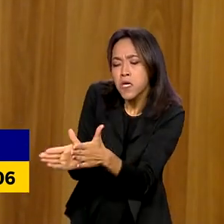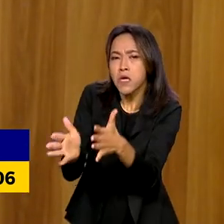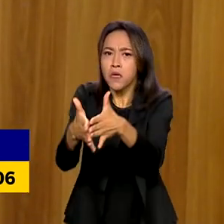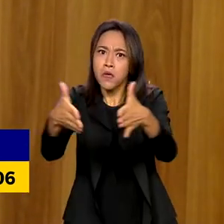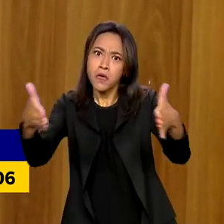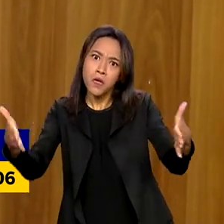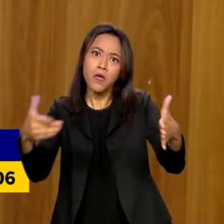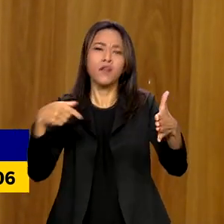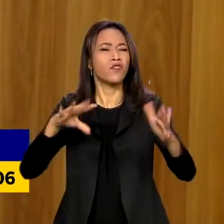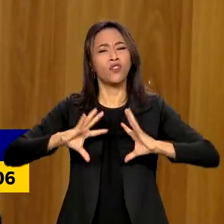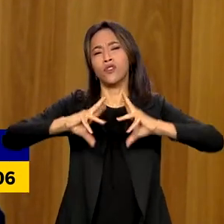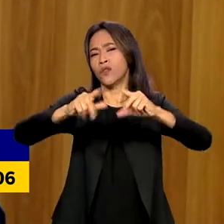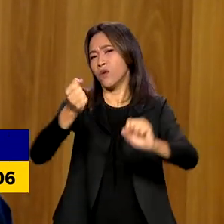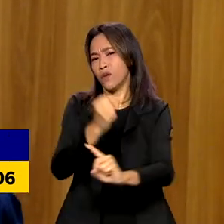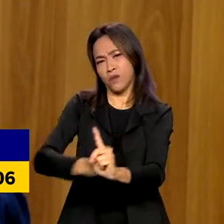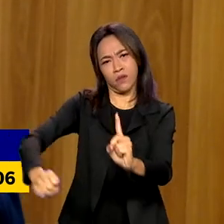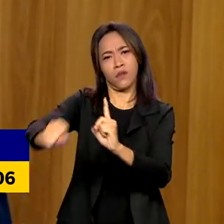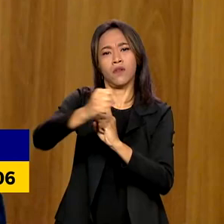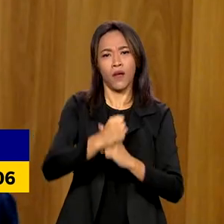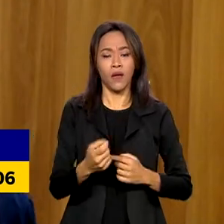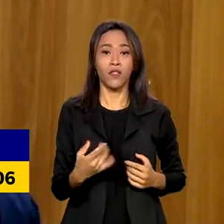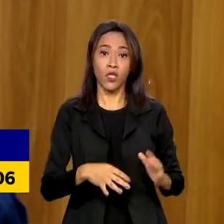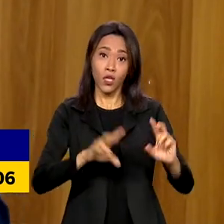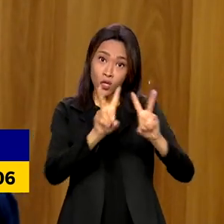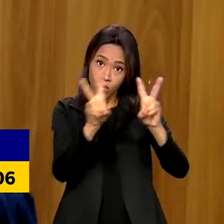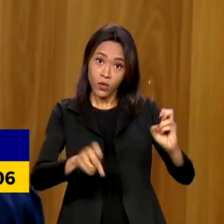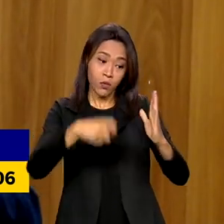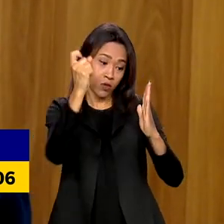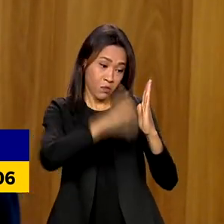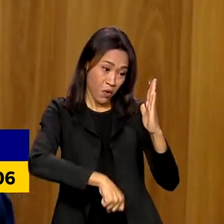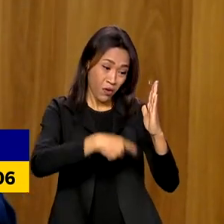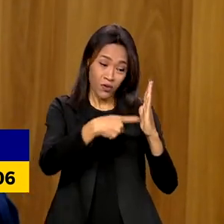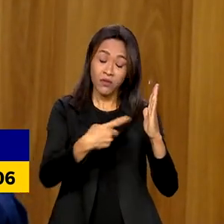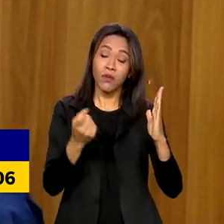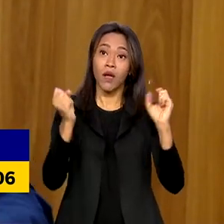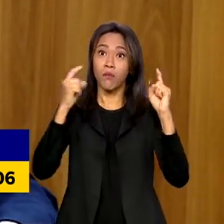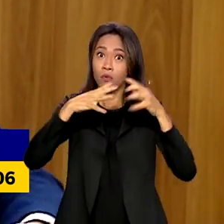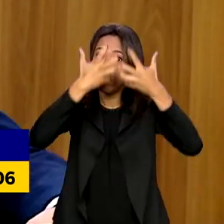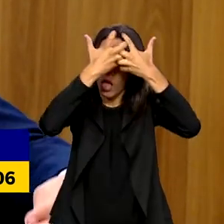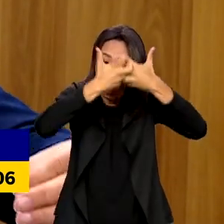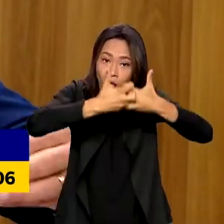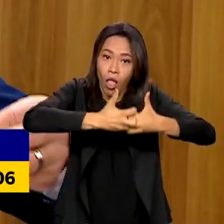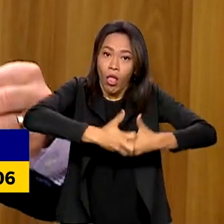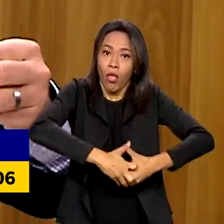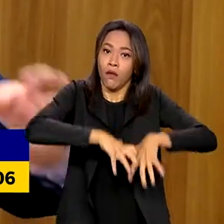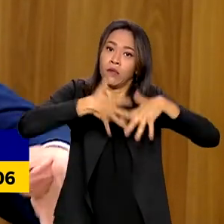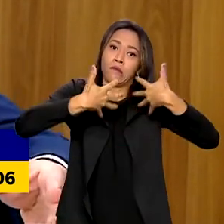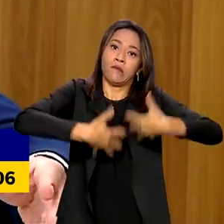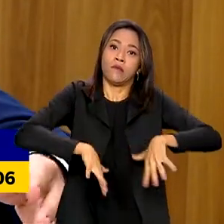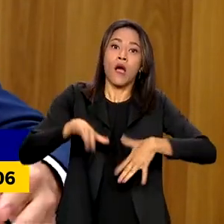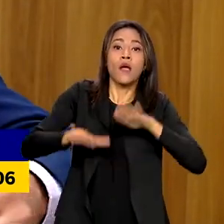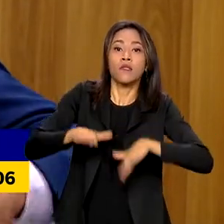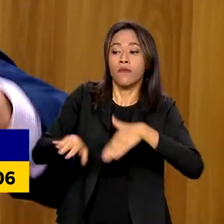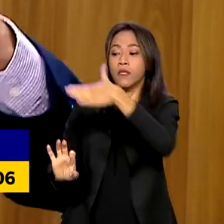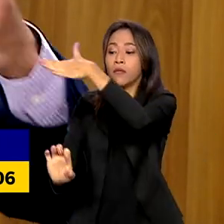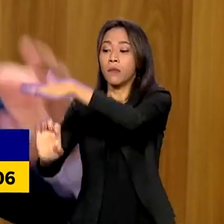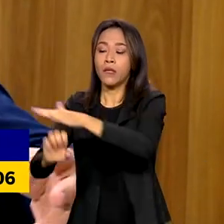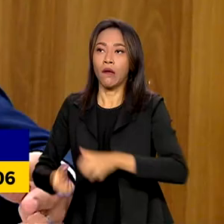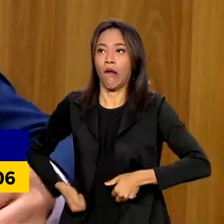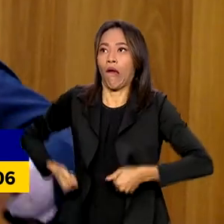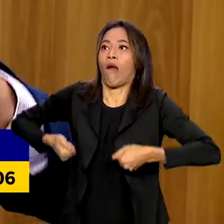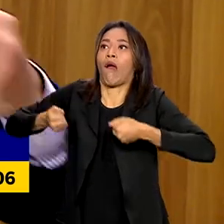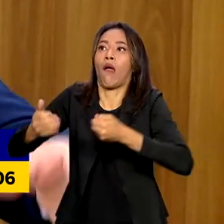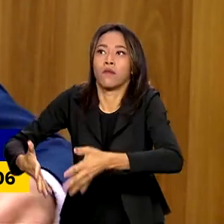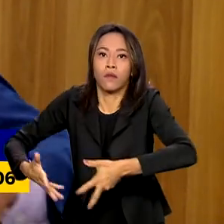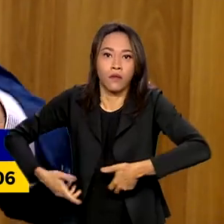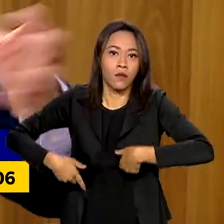como um todo, em relação aos impostos. O sistema tributário e impostos do Brasil são muito complexos. Às vezes um empresário precisa gastar